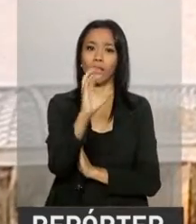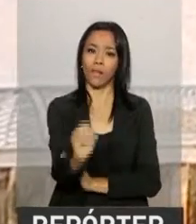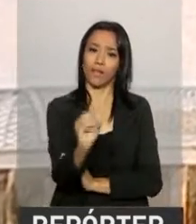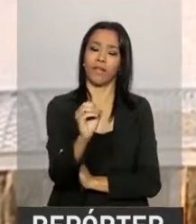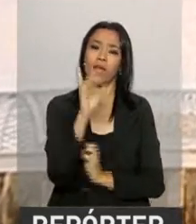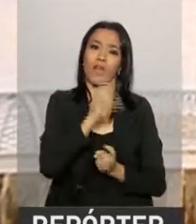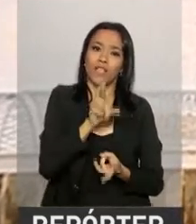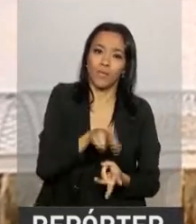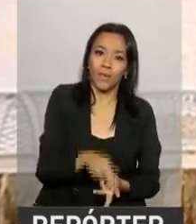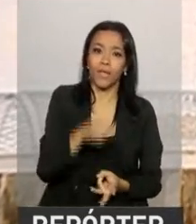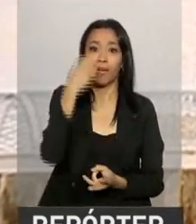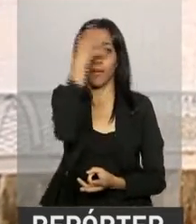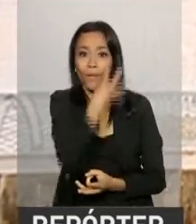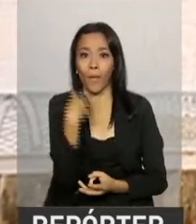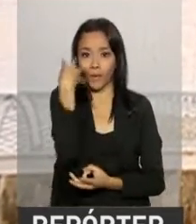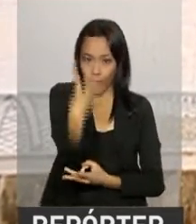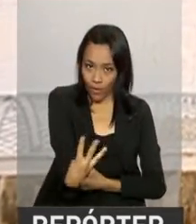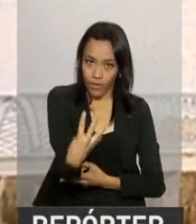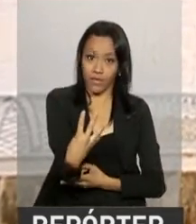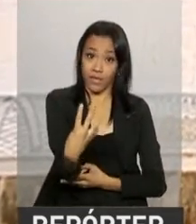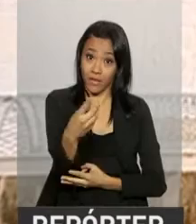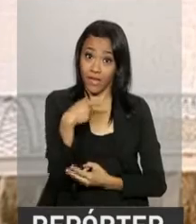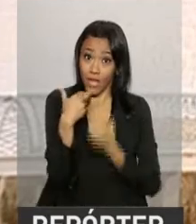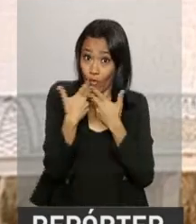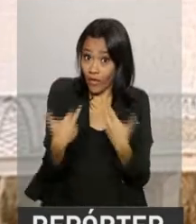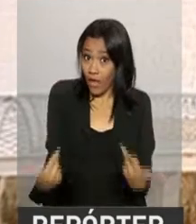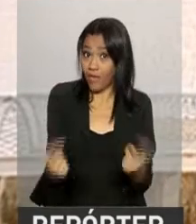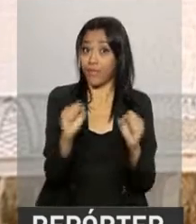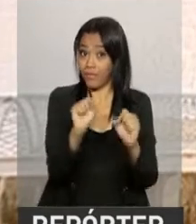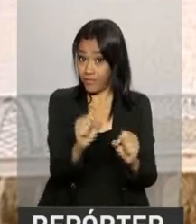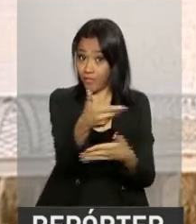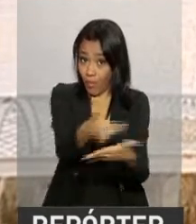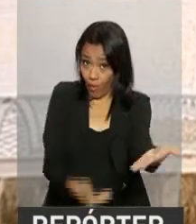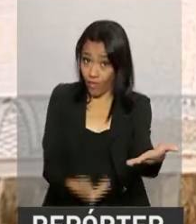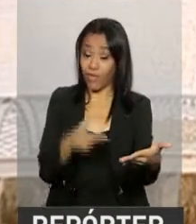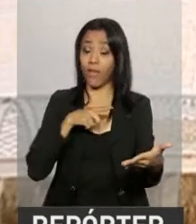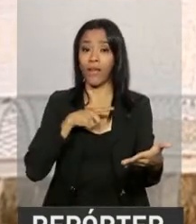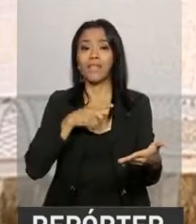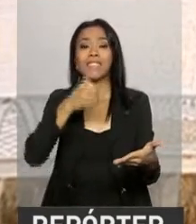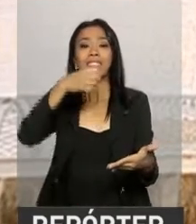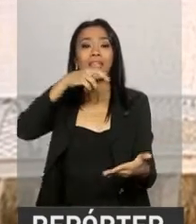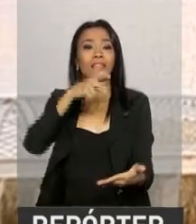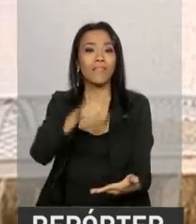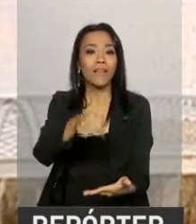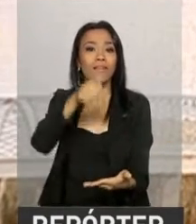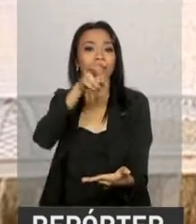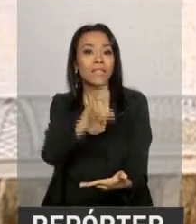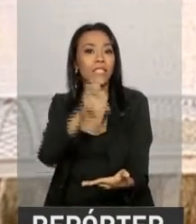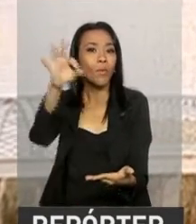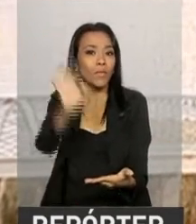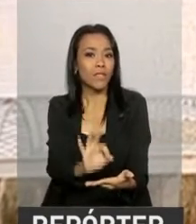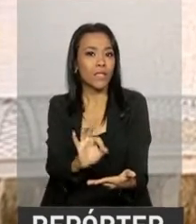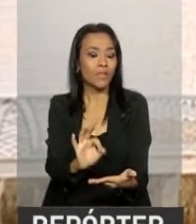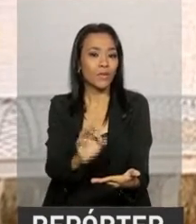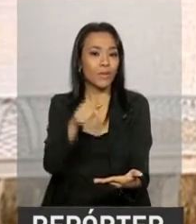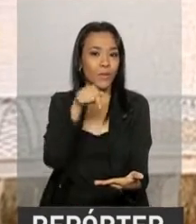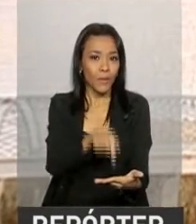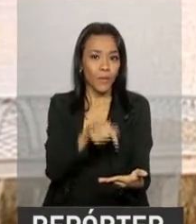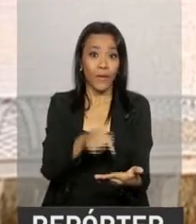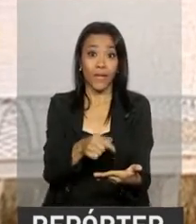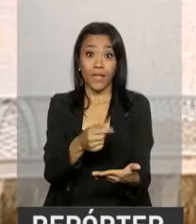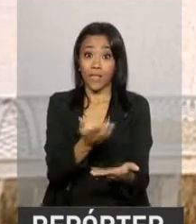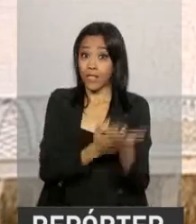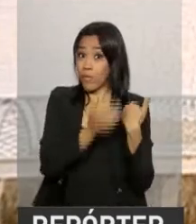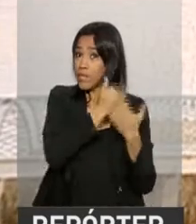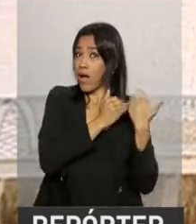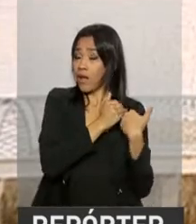em 4 horas e ela traz uma novidade. Ela traz 75% das questões inéditas. Nos simulados